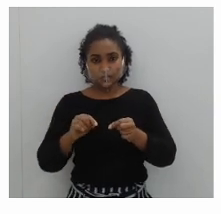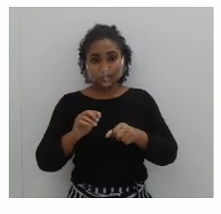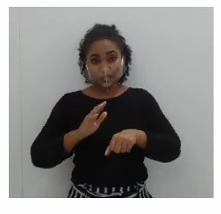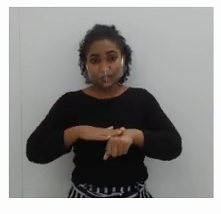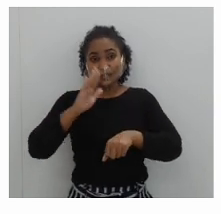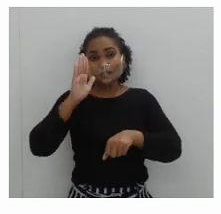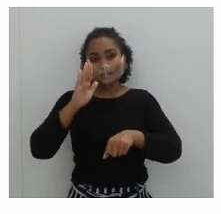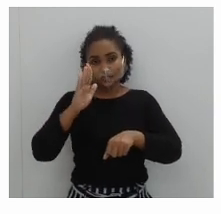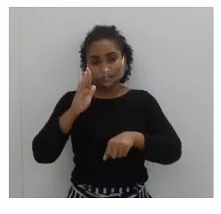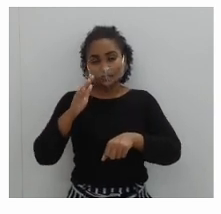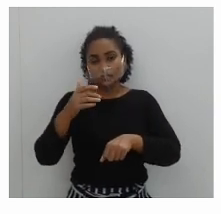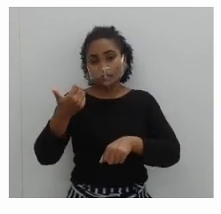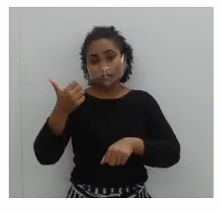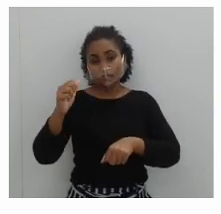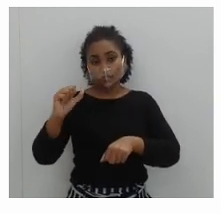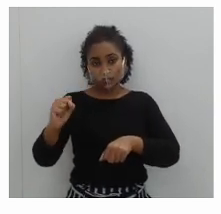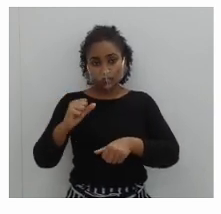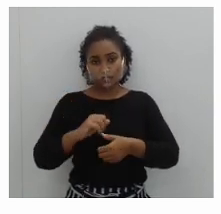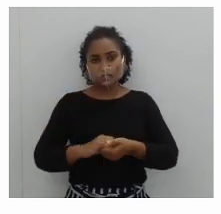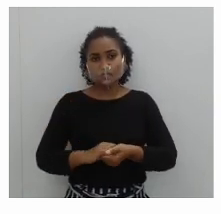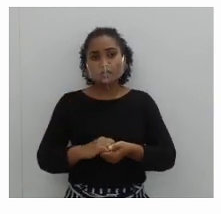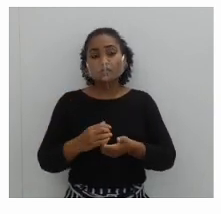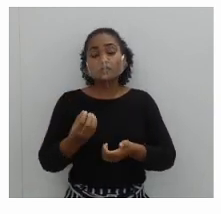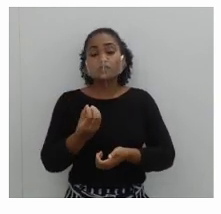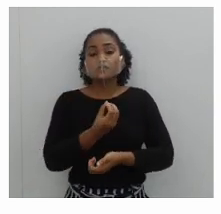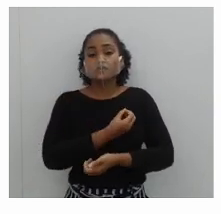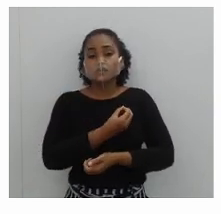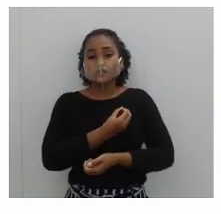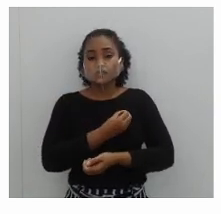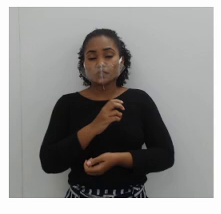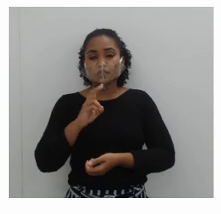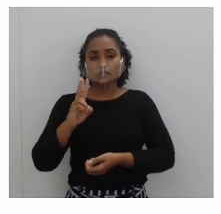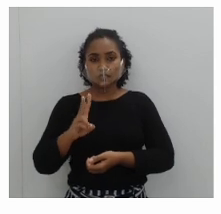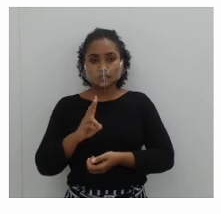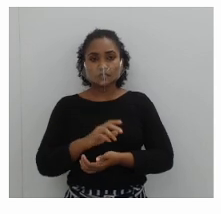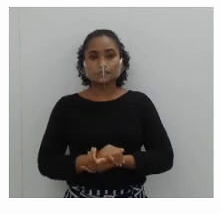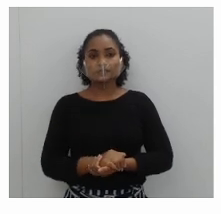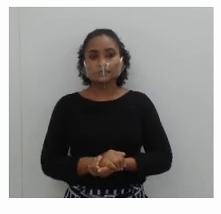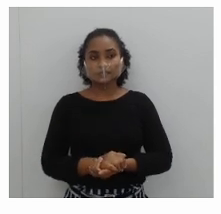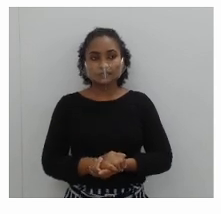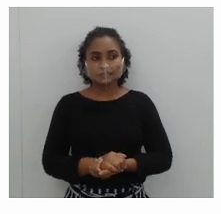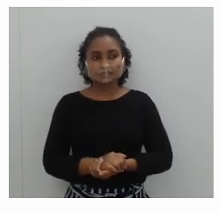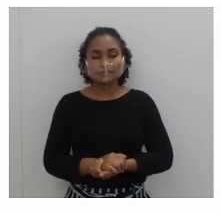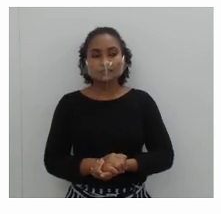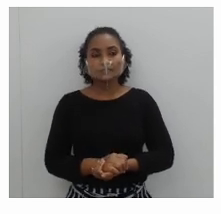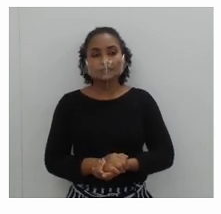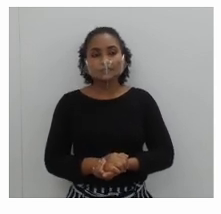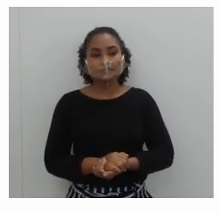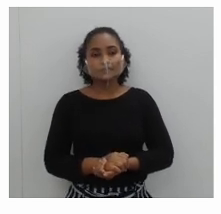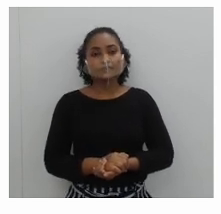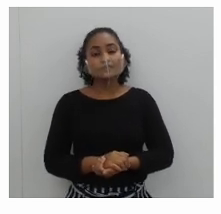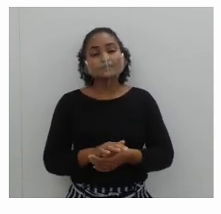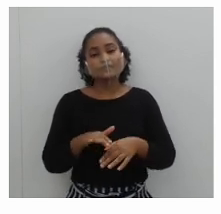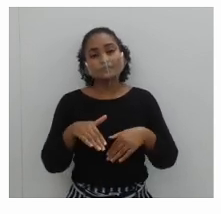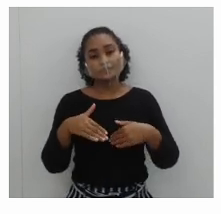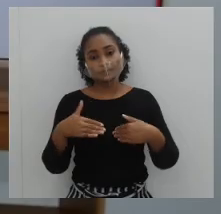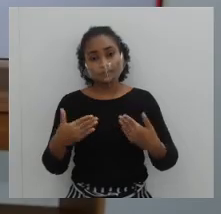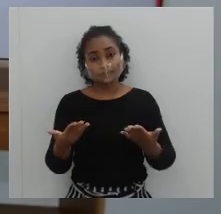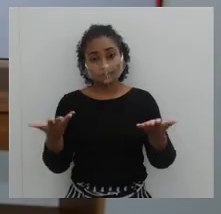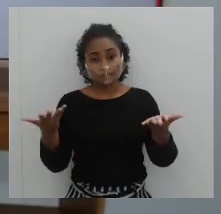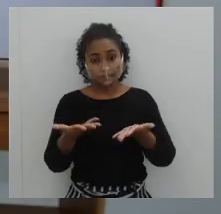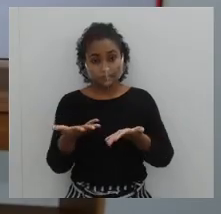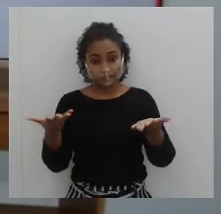de faces em 18 unidades. Qual é o número de vértices desse poliedro? Então nós temos agora